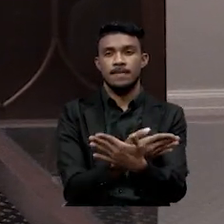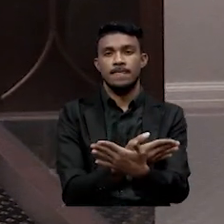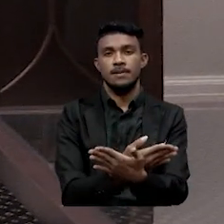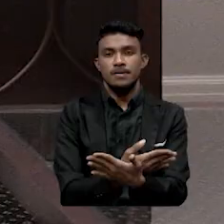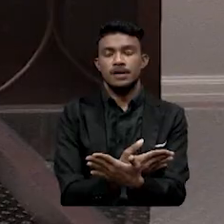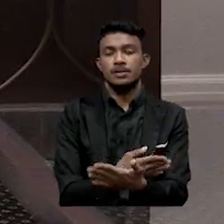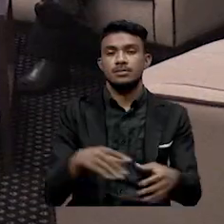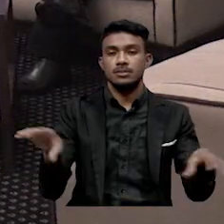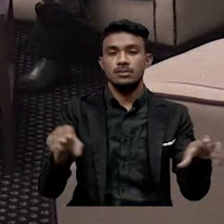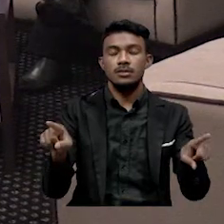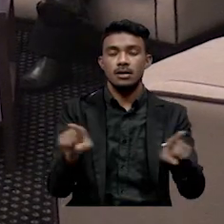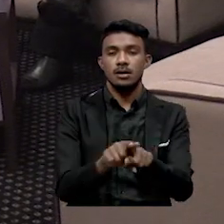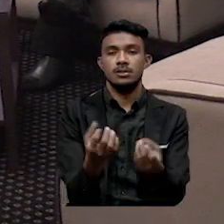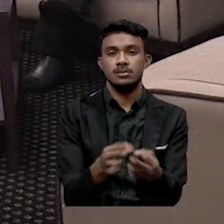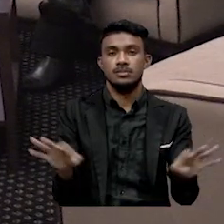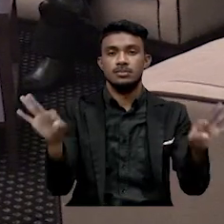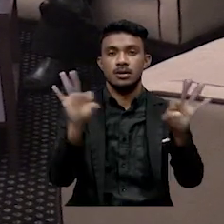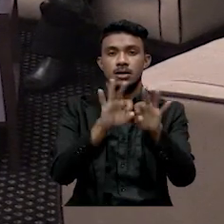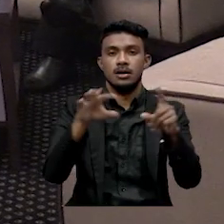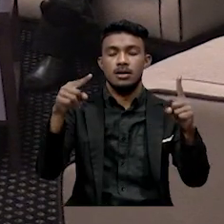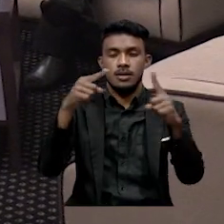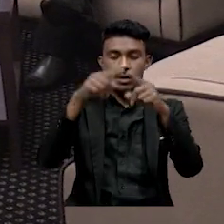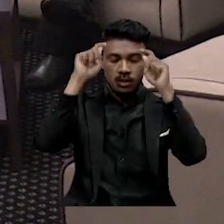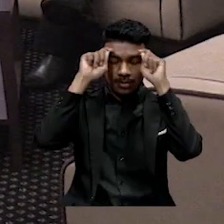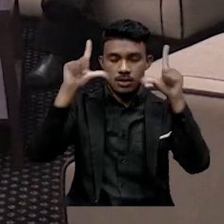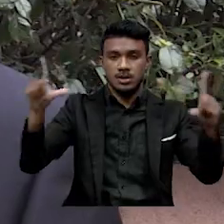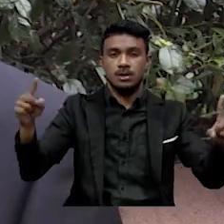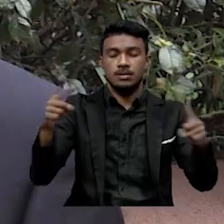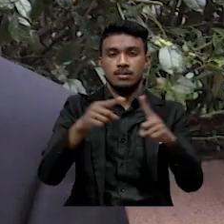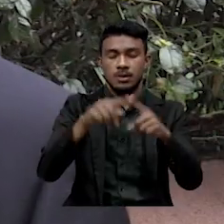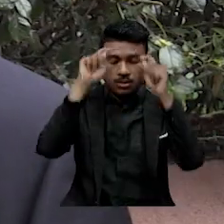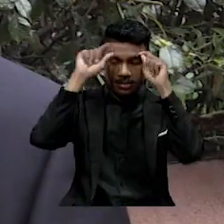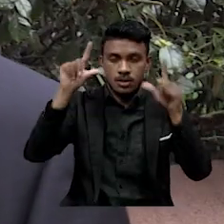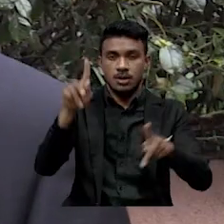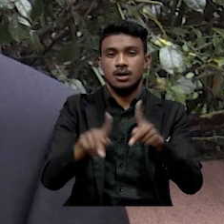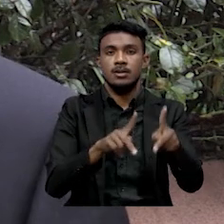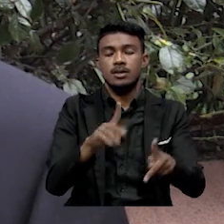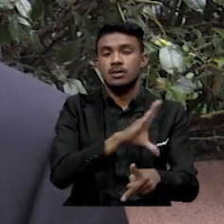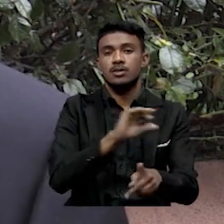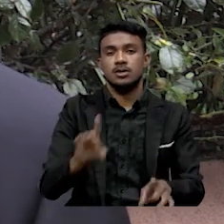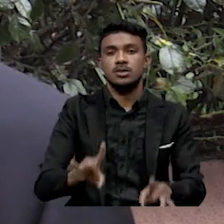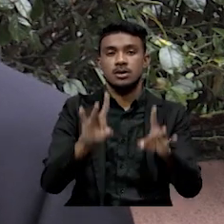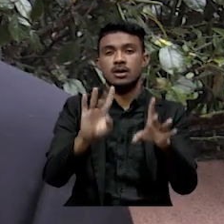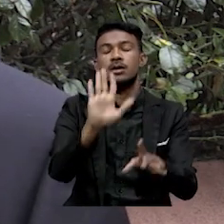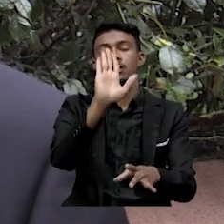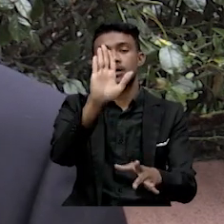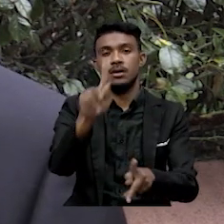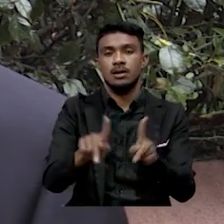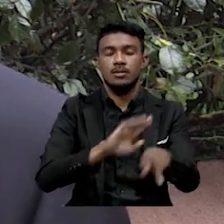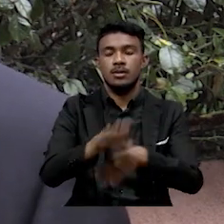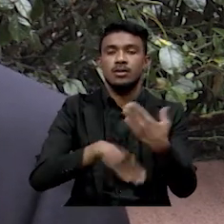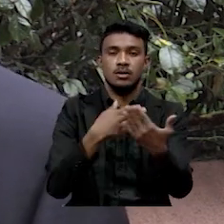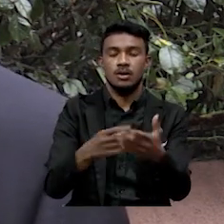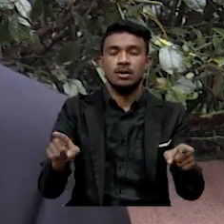ne importante pa Timor Leste, pa Timor ni ema, nomos pa Australia, no Australia ni ema sila. Nambi ita pais vizinho,